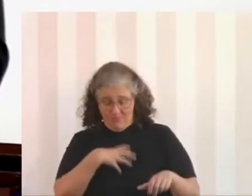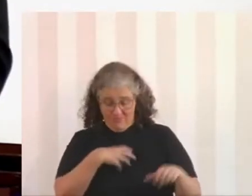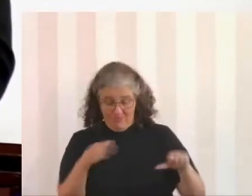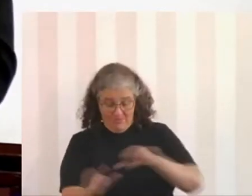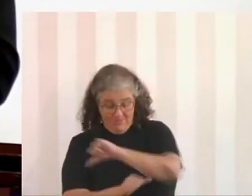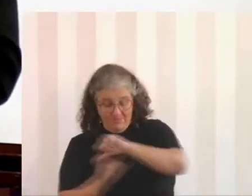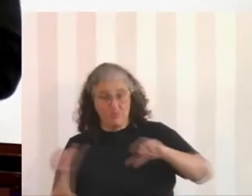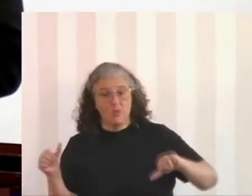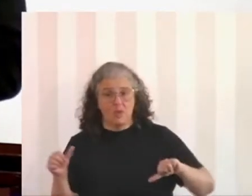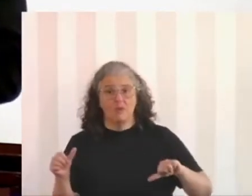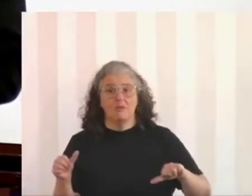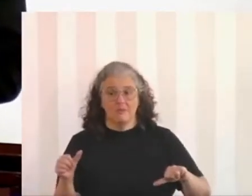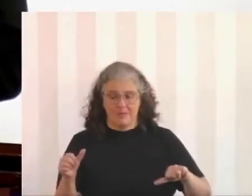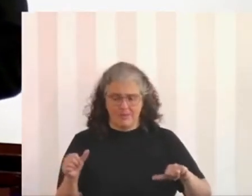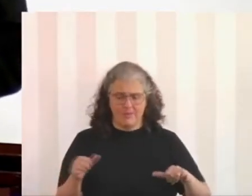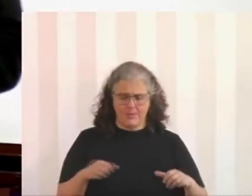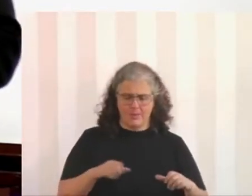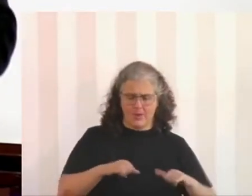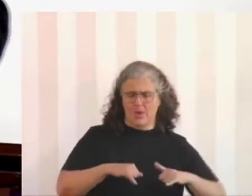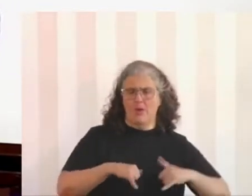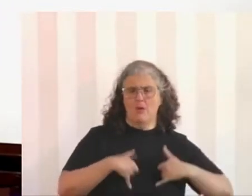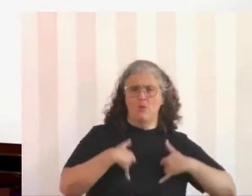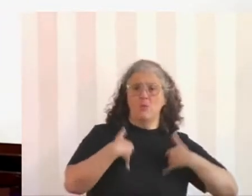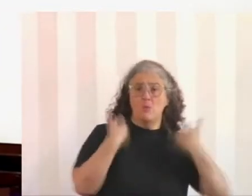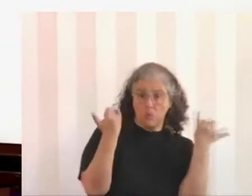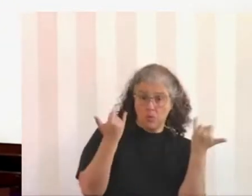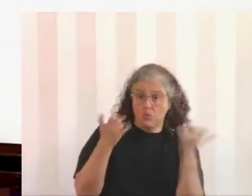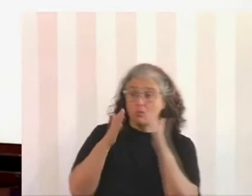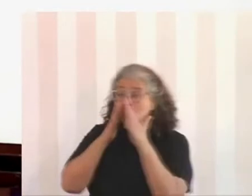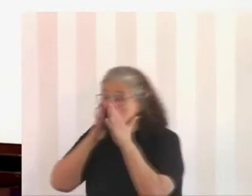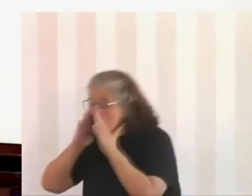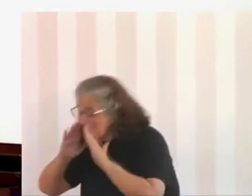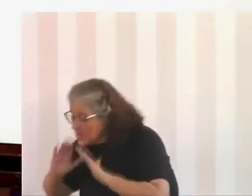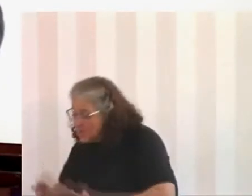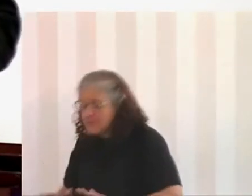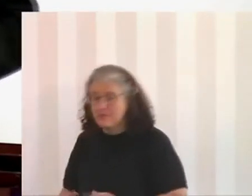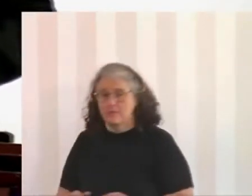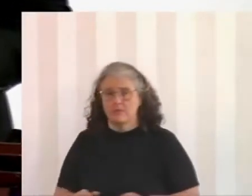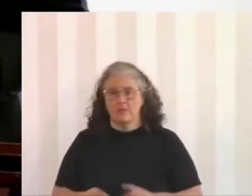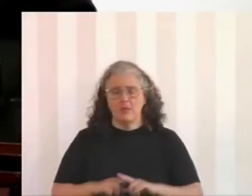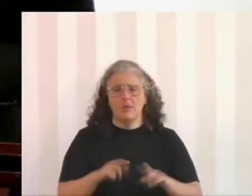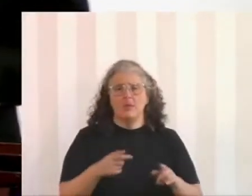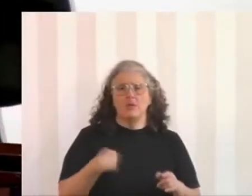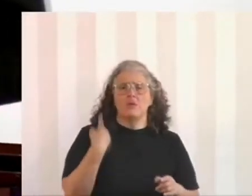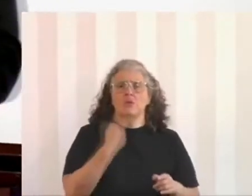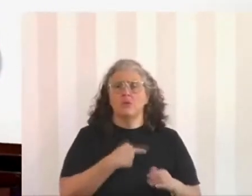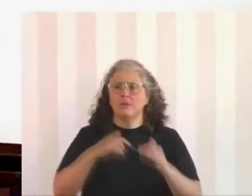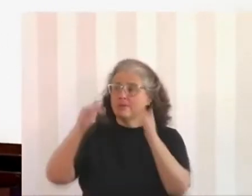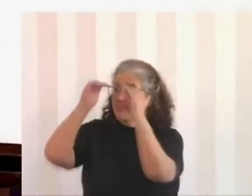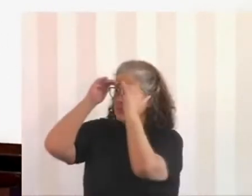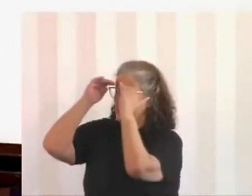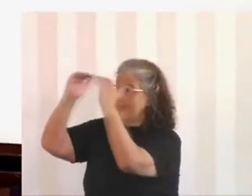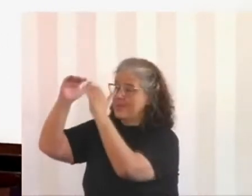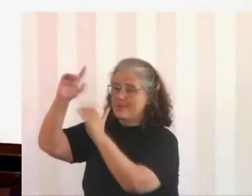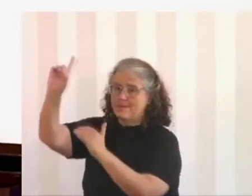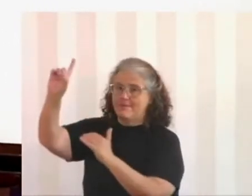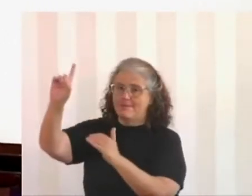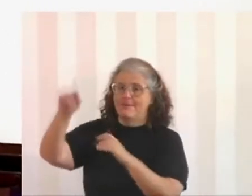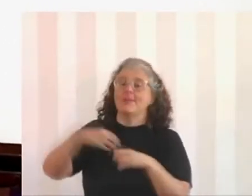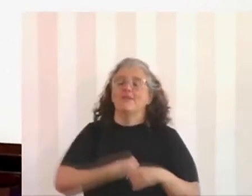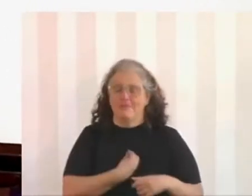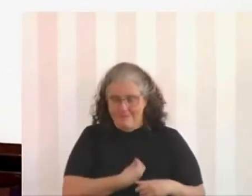reconhecimento que nós não pertencemos a nós mesmos. Antes nós pertencemos a Deus. E por pertencermos a Deus, nós vivemos o seu